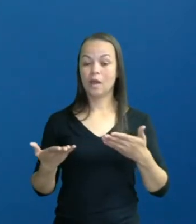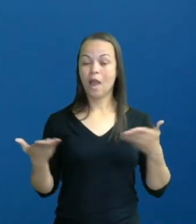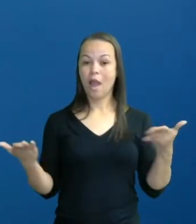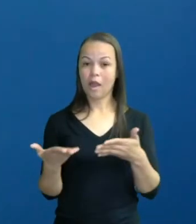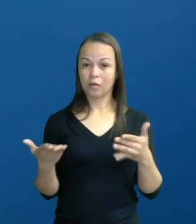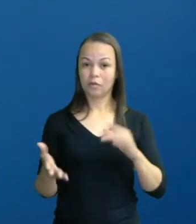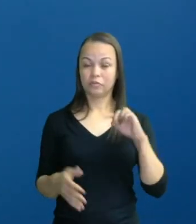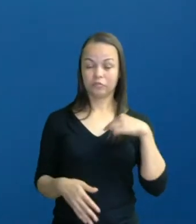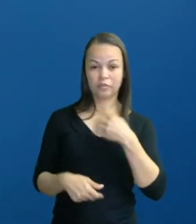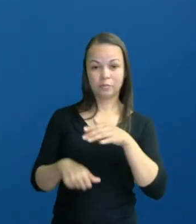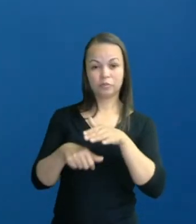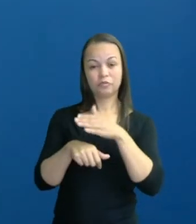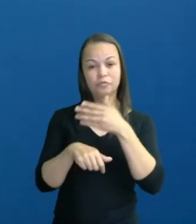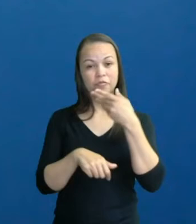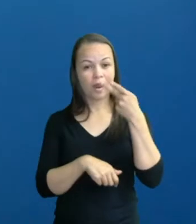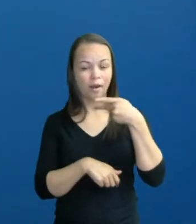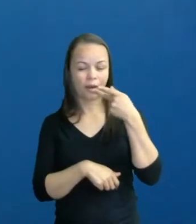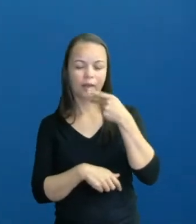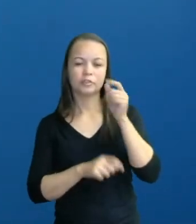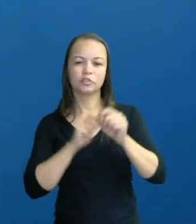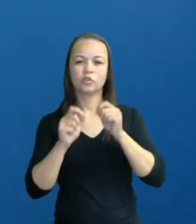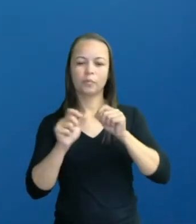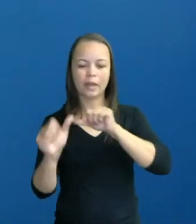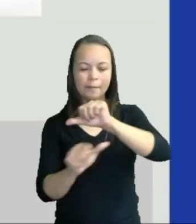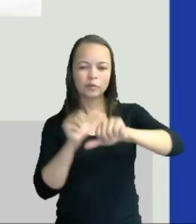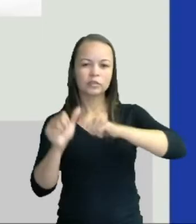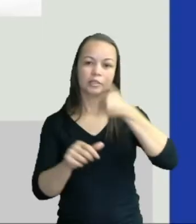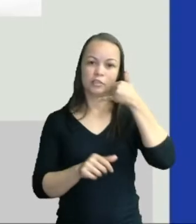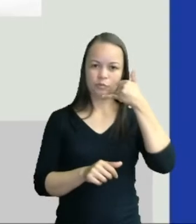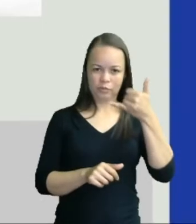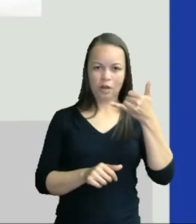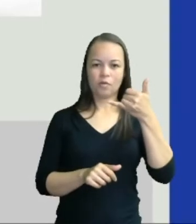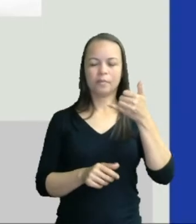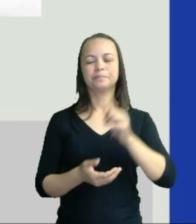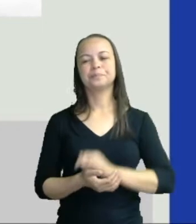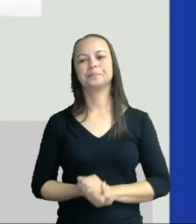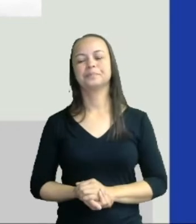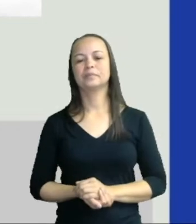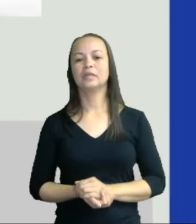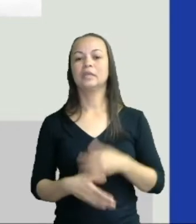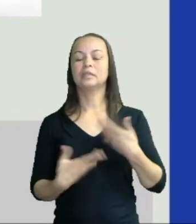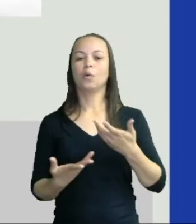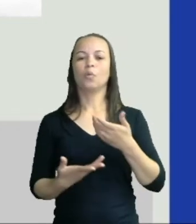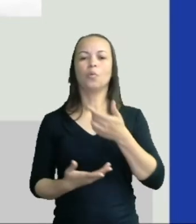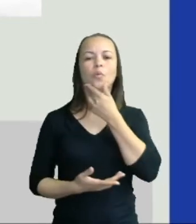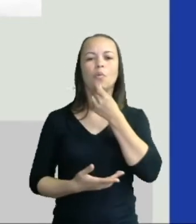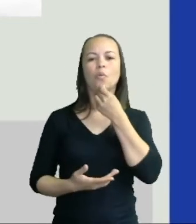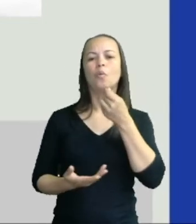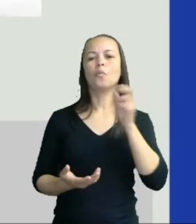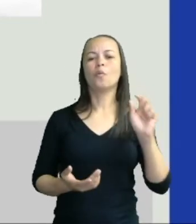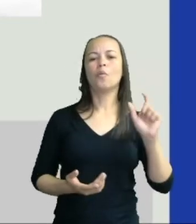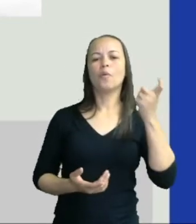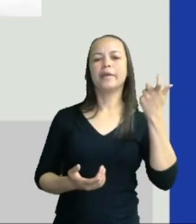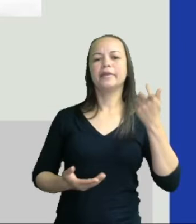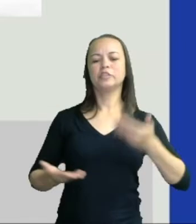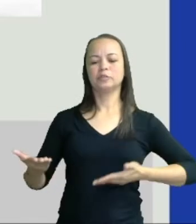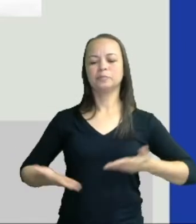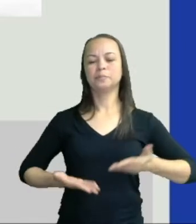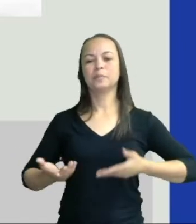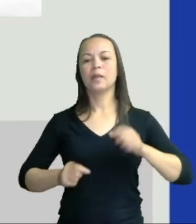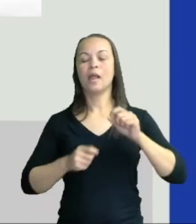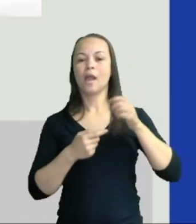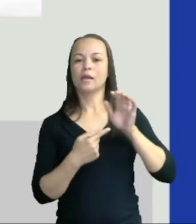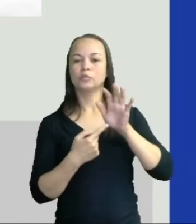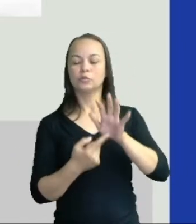a gente está escutando também aula pelo rádio. Vê que maravilha. Então, assim, isso ao longo do tempo só vem ajudando a gente, tá